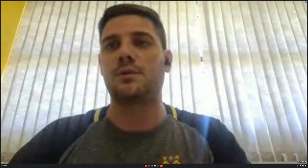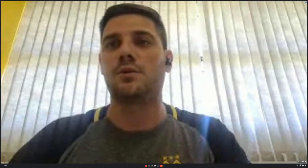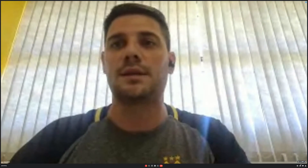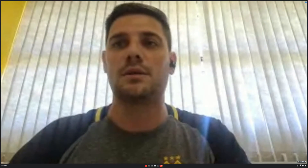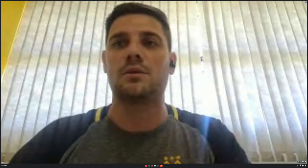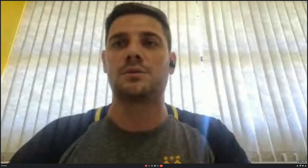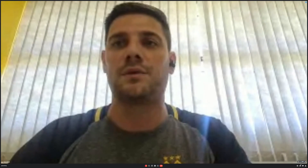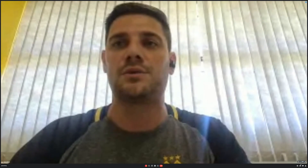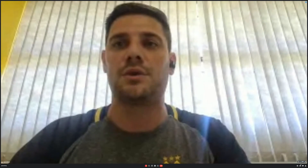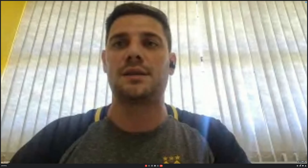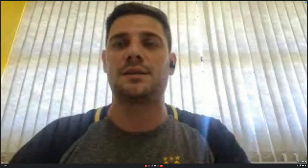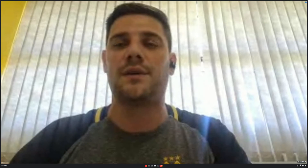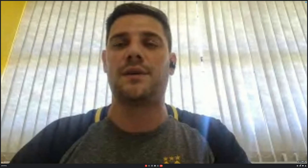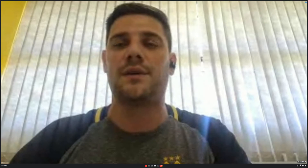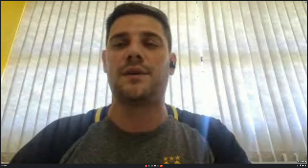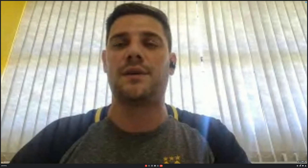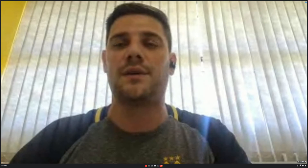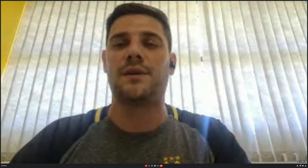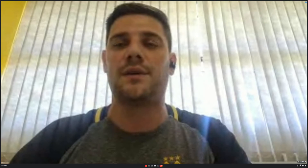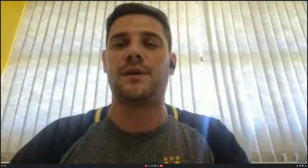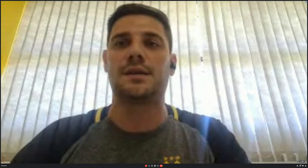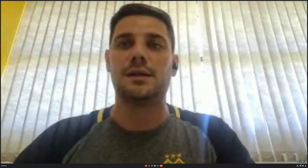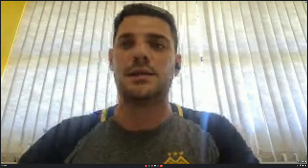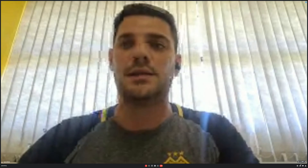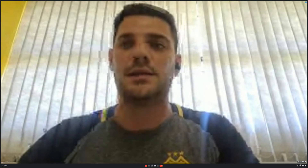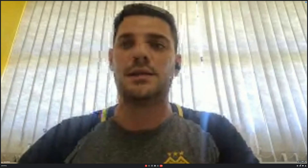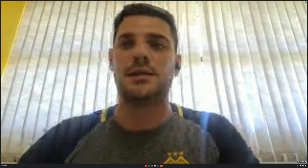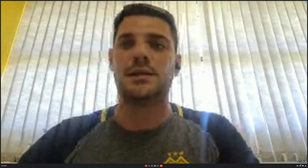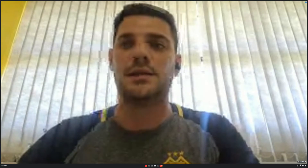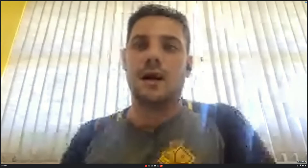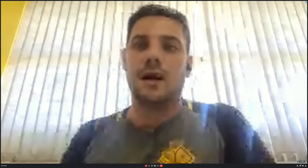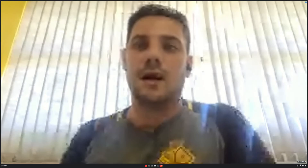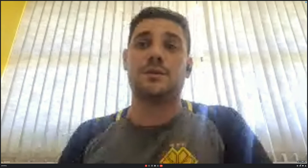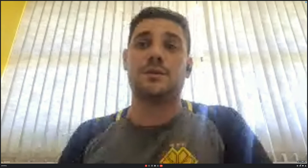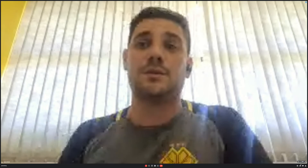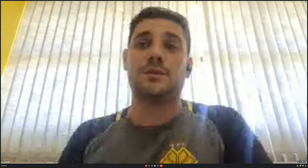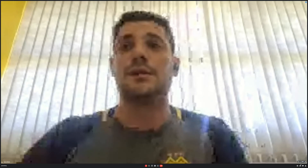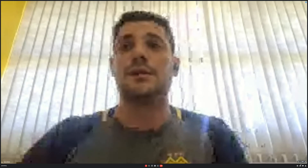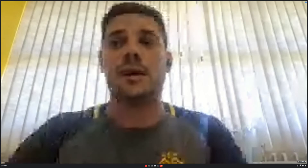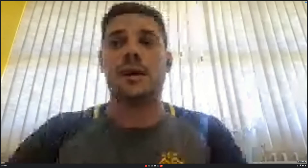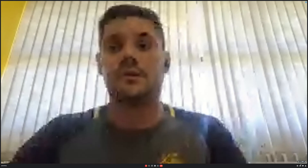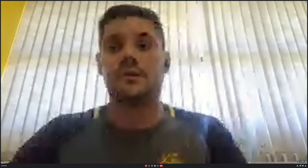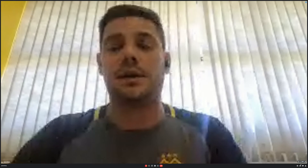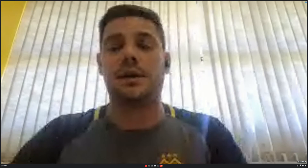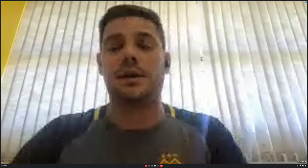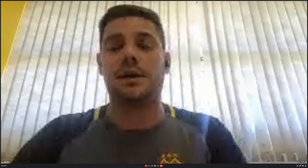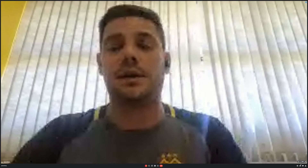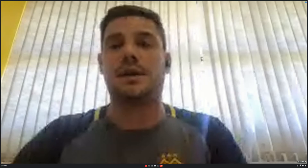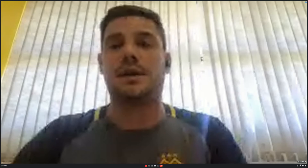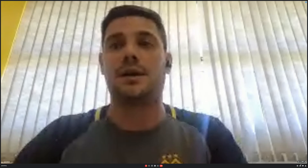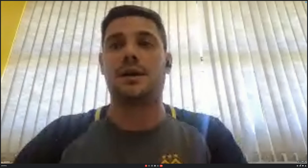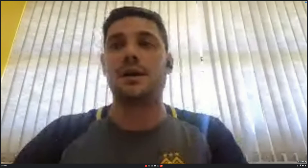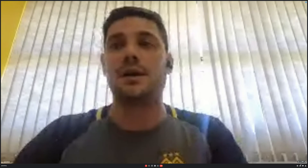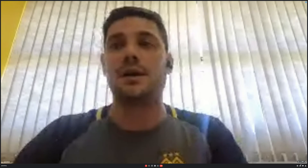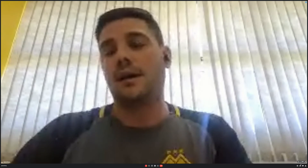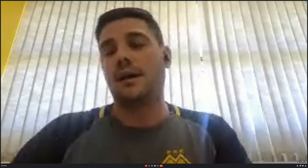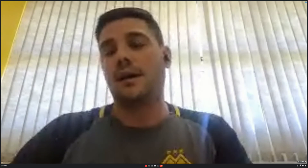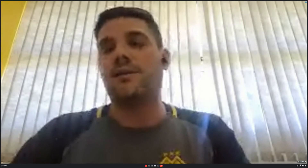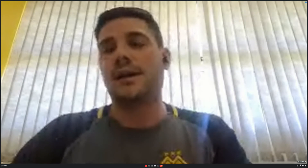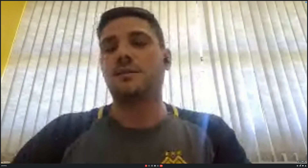gente possa estar contratando alguns profissionais e valorizando nesse sentido, né? São acadêmicos hoje, estagiários, a gente